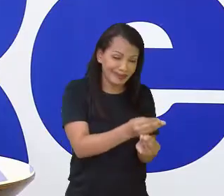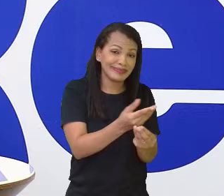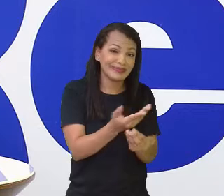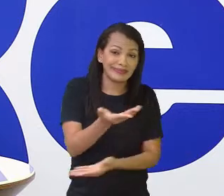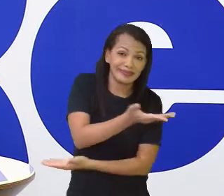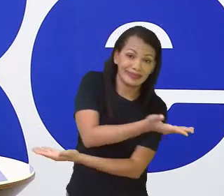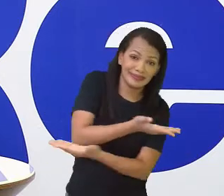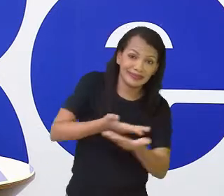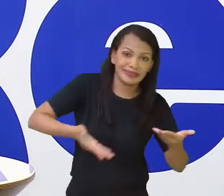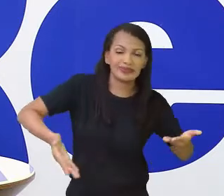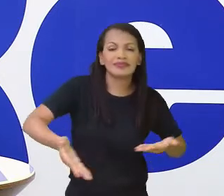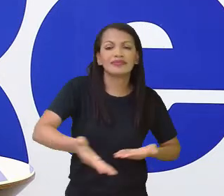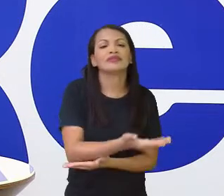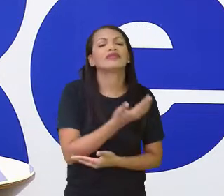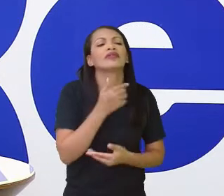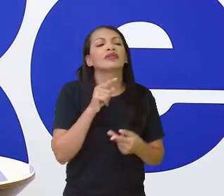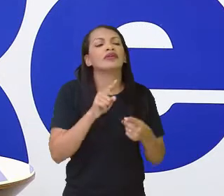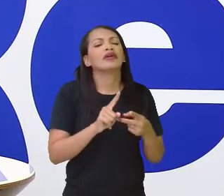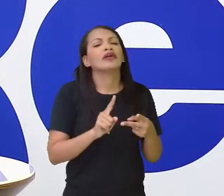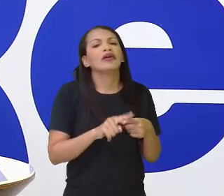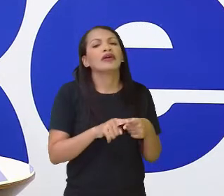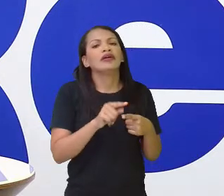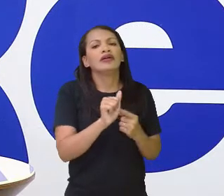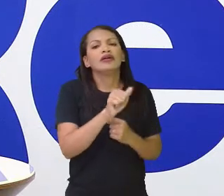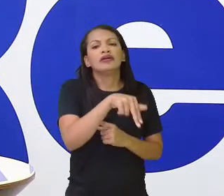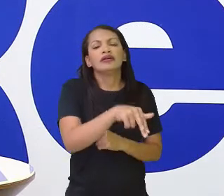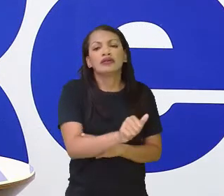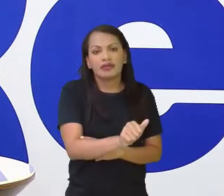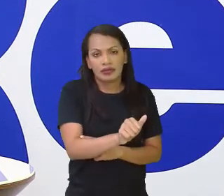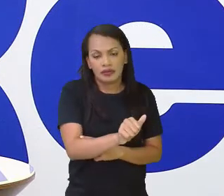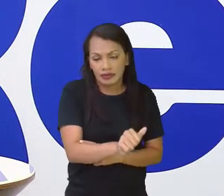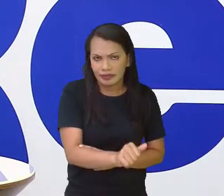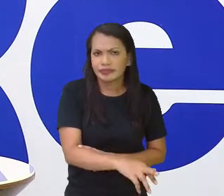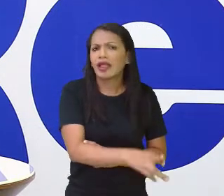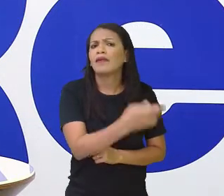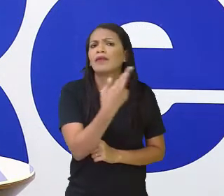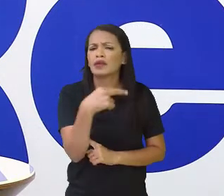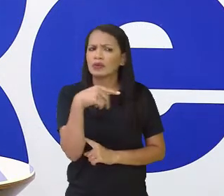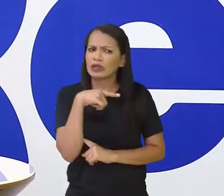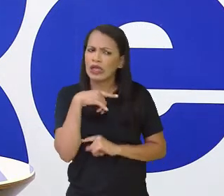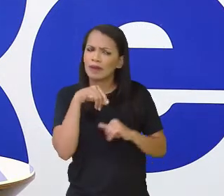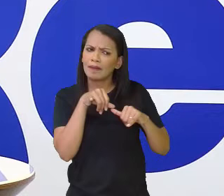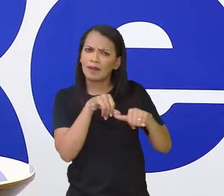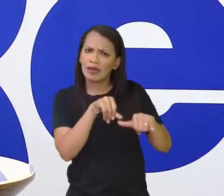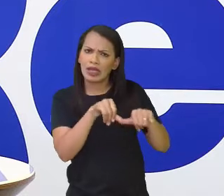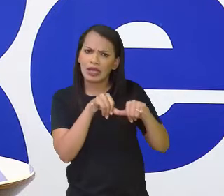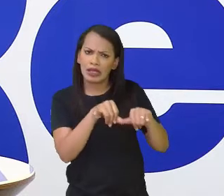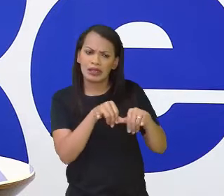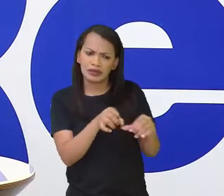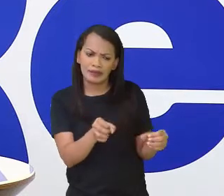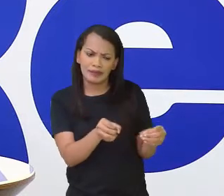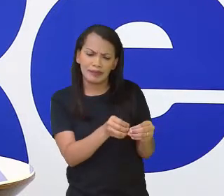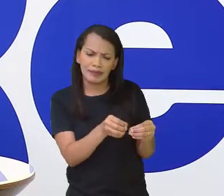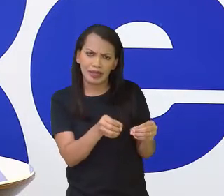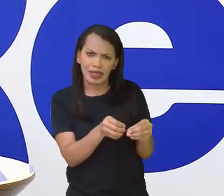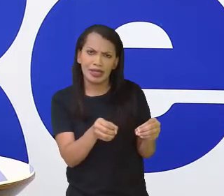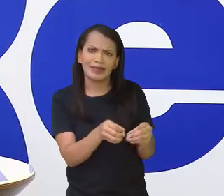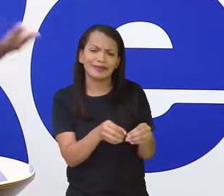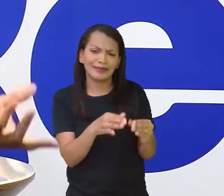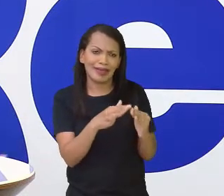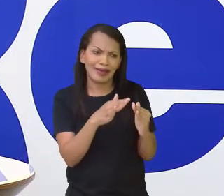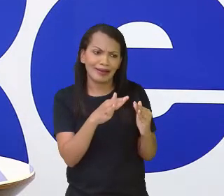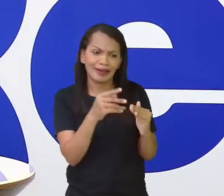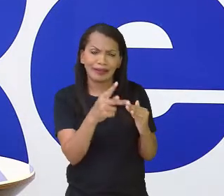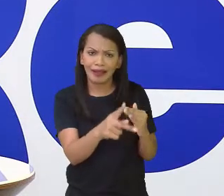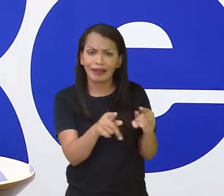que tem mercados, escolas, acho que é pertinho da casa dela, né, Ana? Então é isso mesmo, a gente percebe essas coisas que